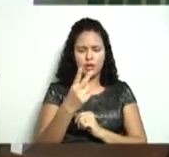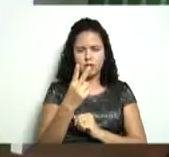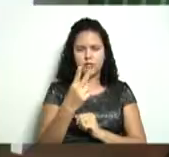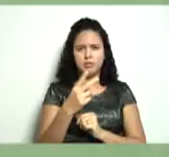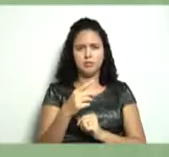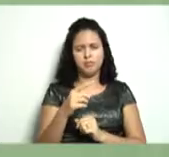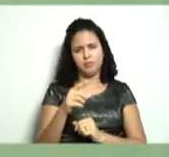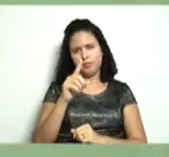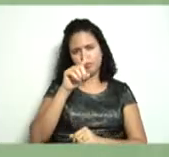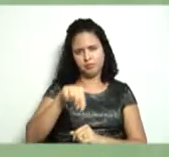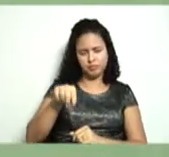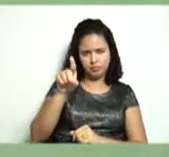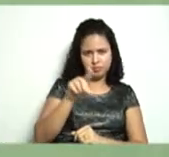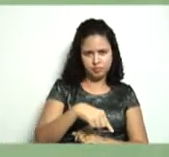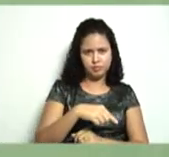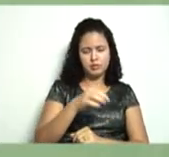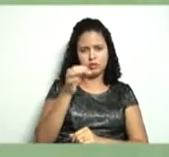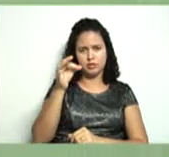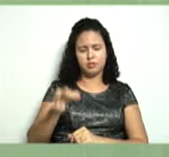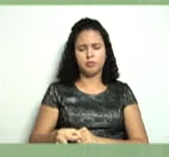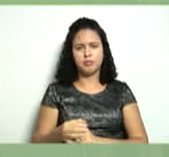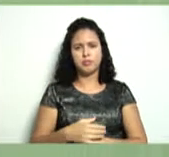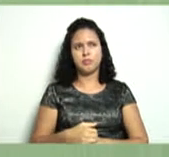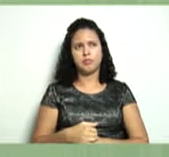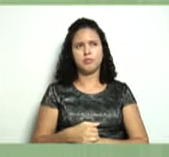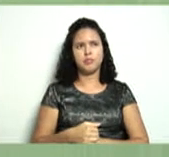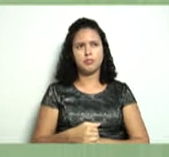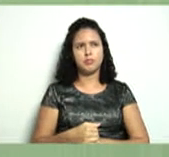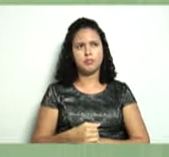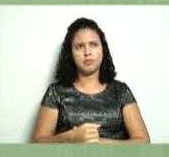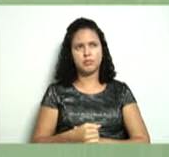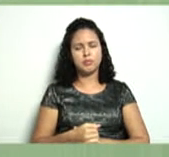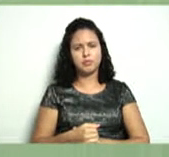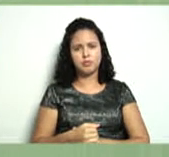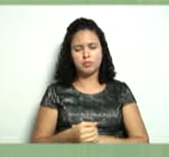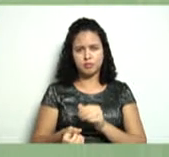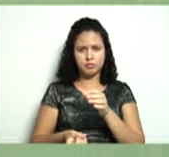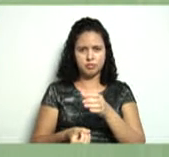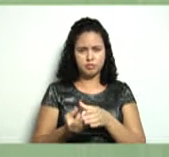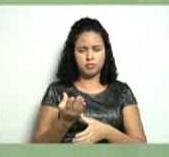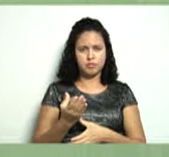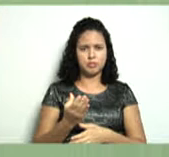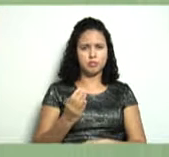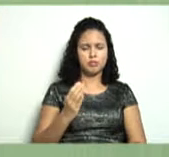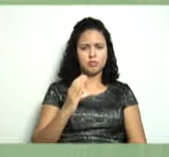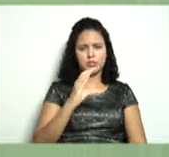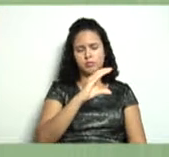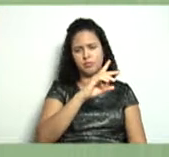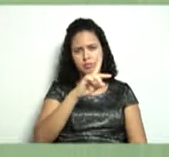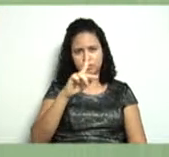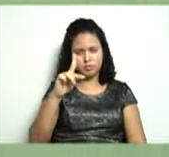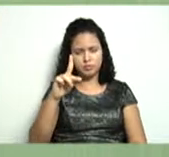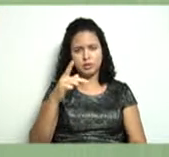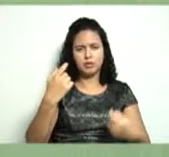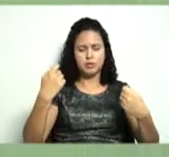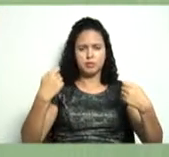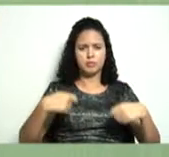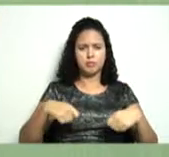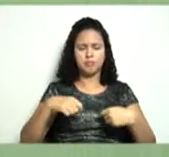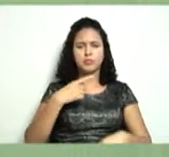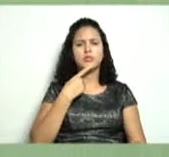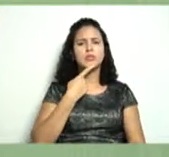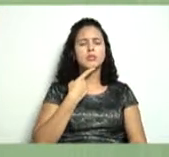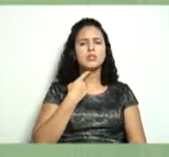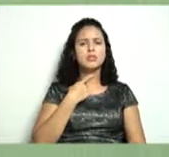Assinale a alternativa correta. Para o surgimento de uma sociedade cooperativa, é condição necessária à existência de vontade